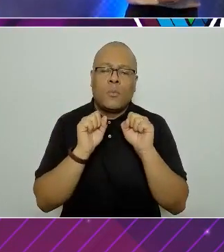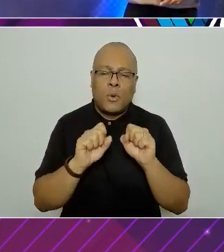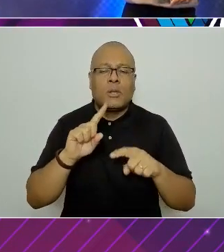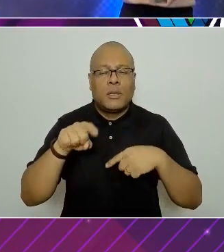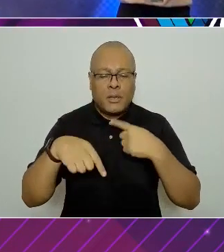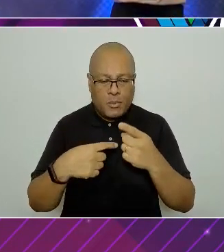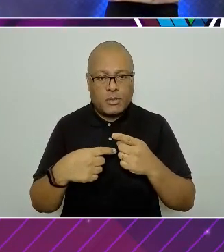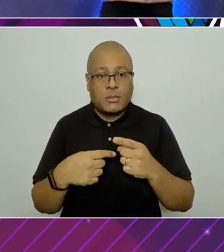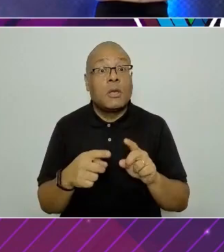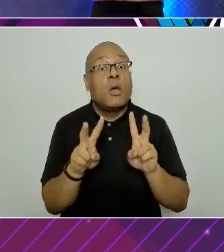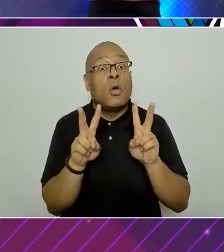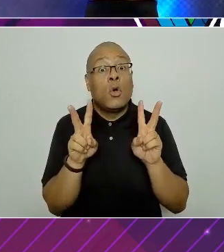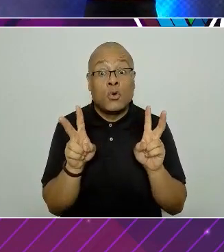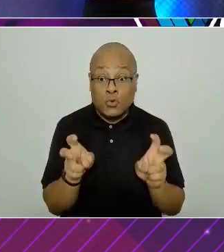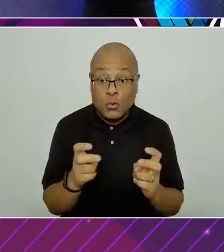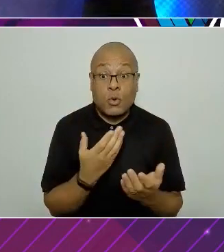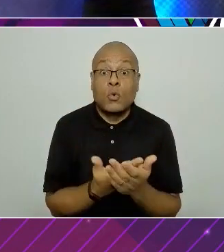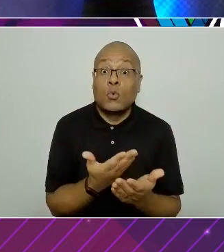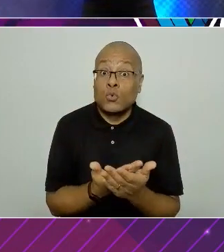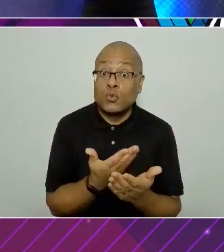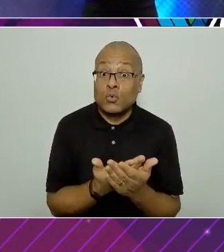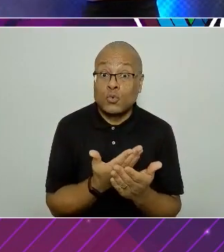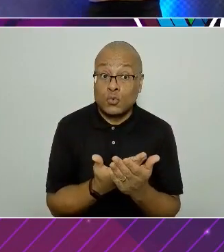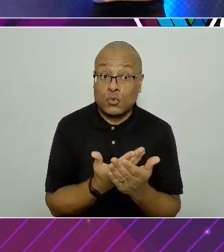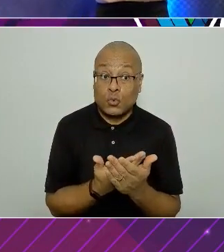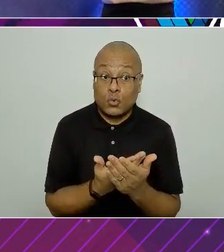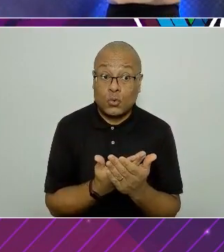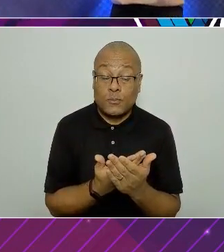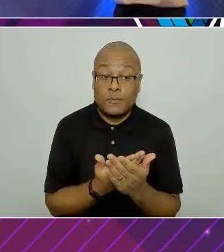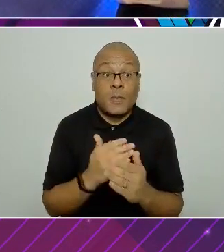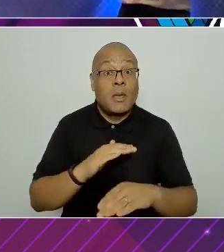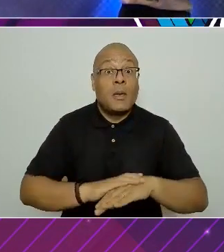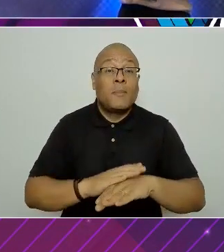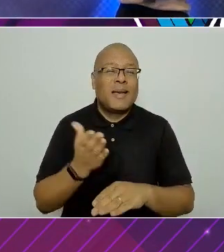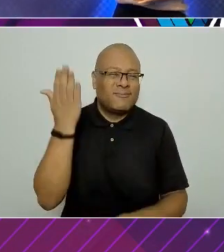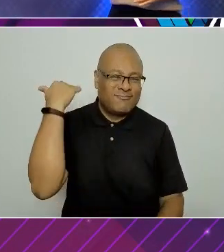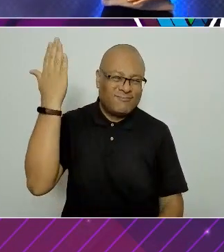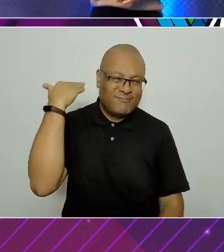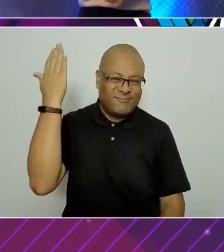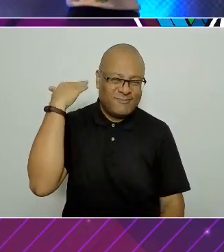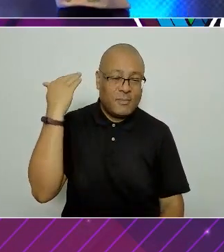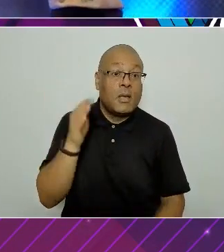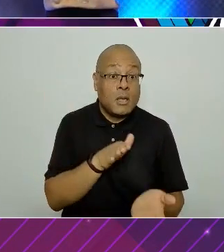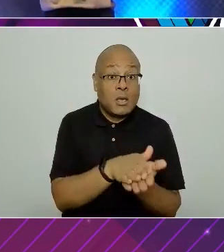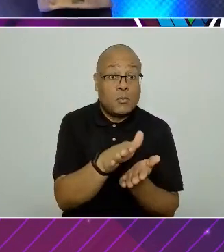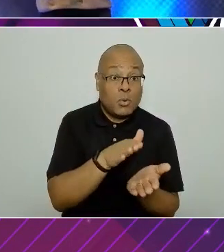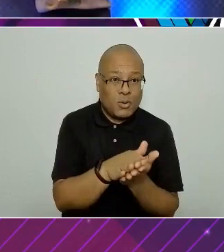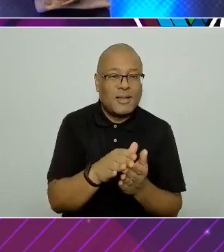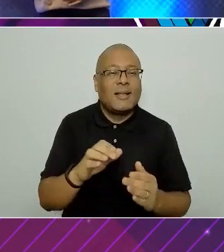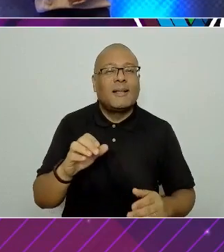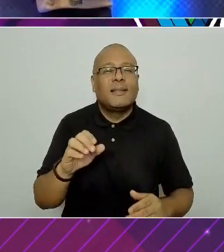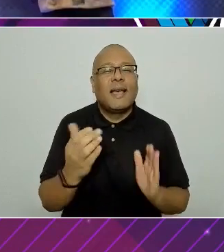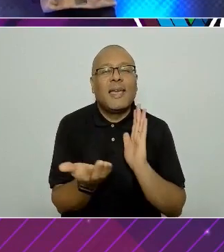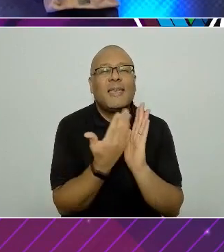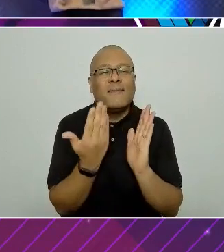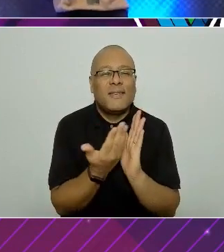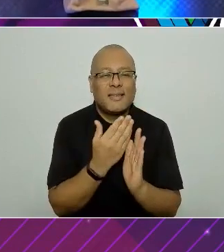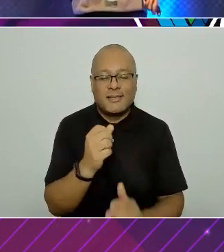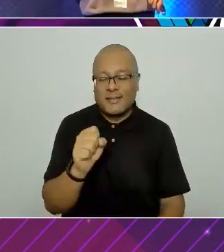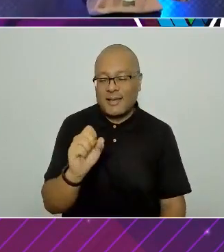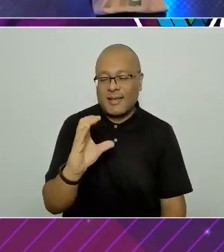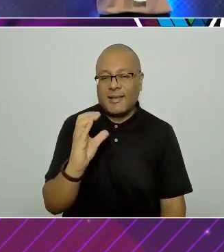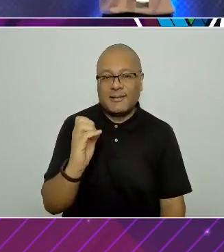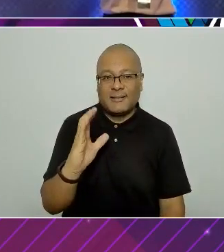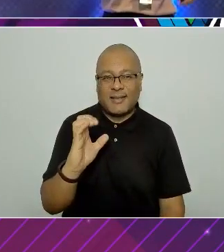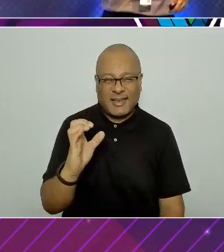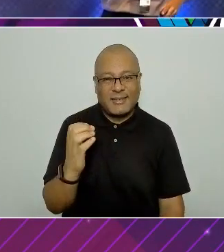que é justamente um estudo já um pouquinho mais antigo, que foi publicado na Science, mas por mais que ele seja um pouco mais antigo, eu